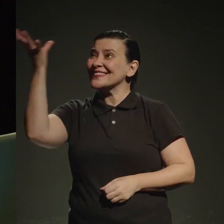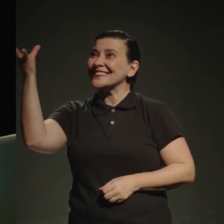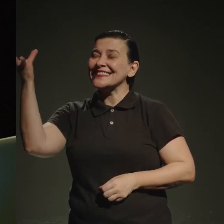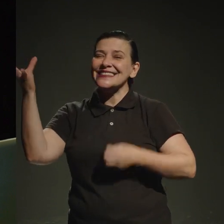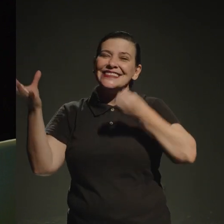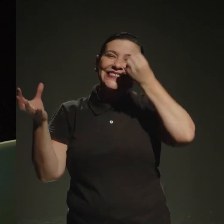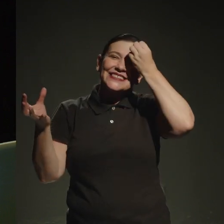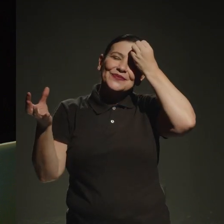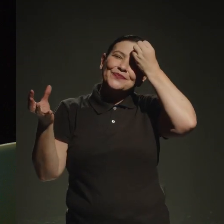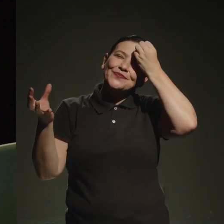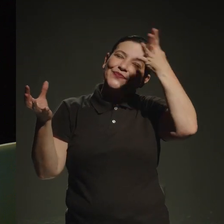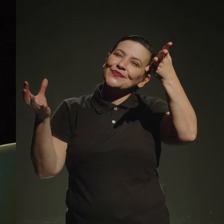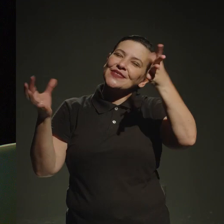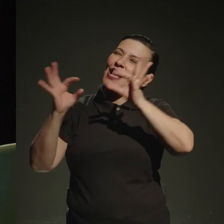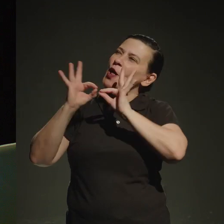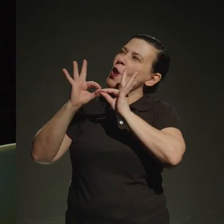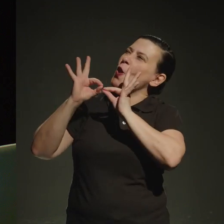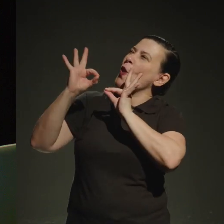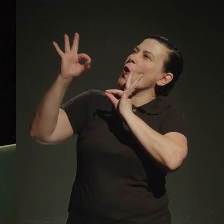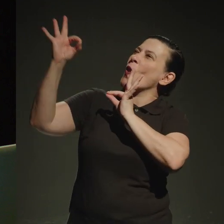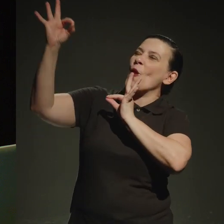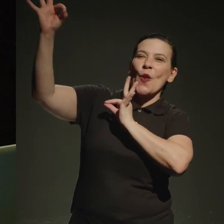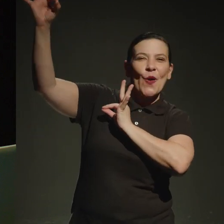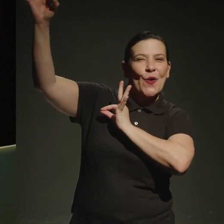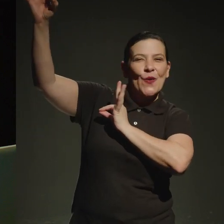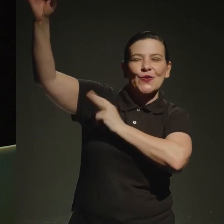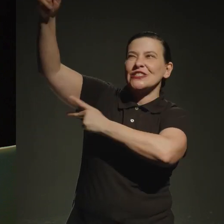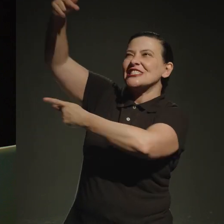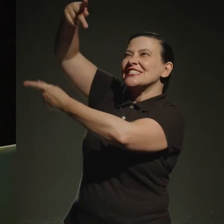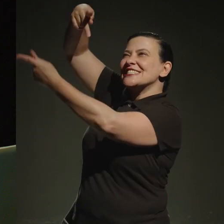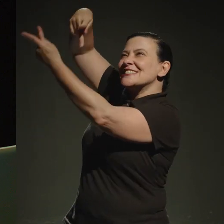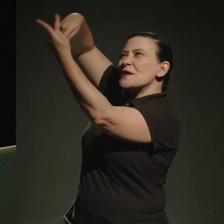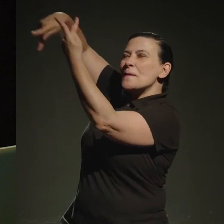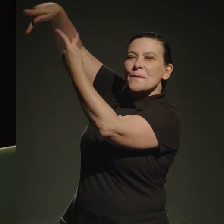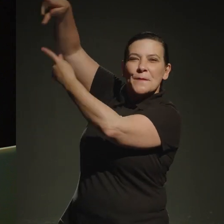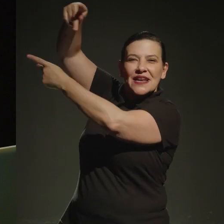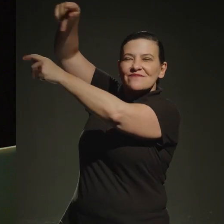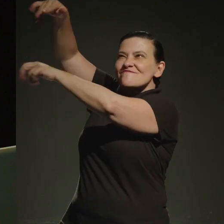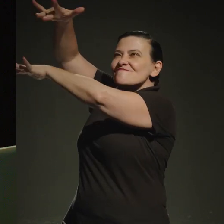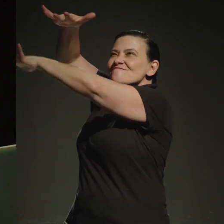espaço, lá de longe, lá do alto,